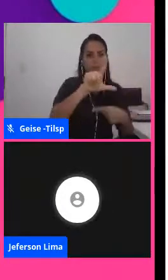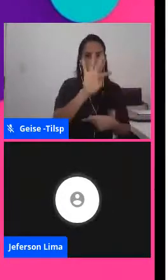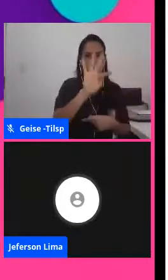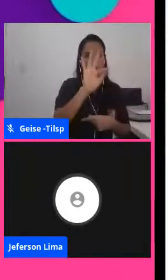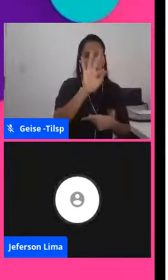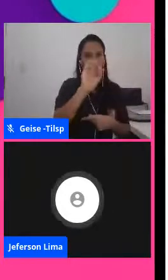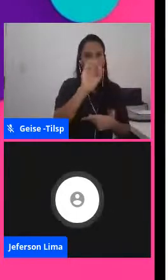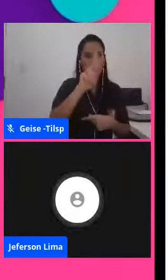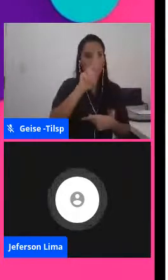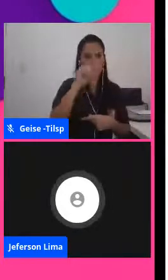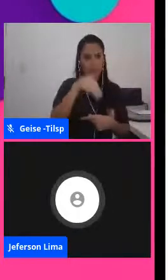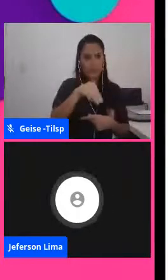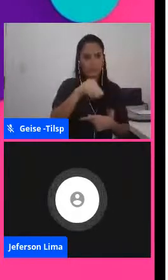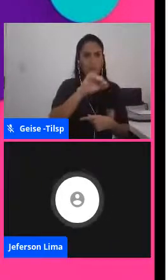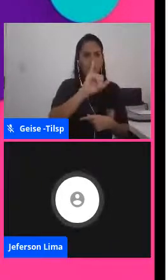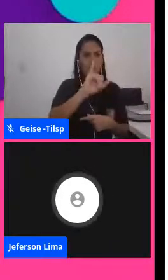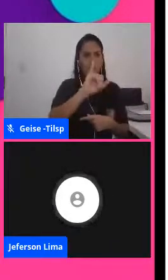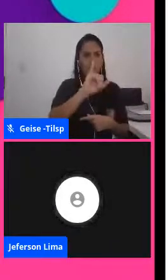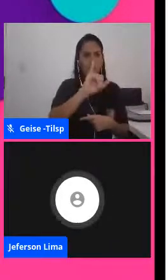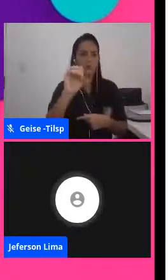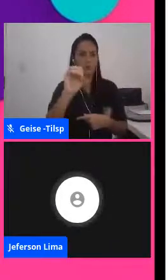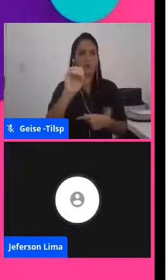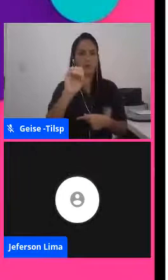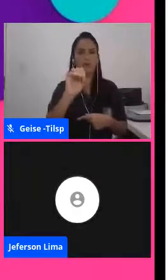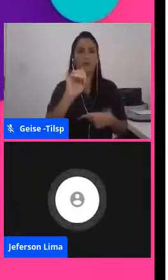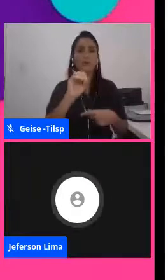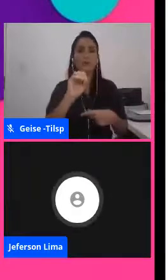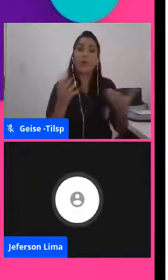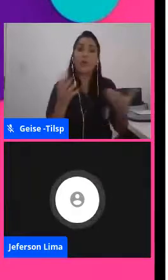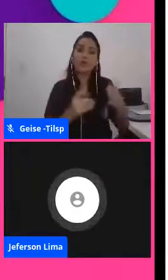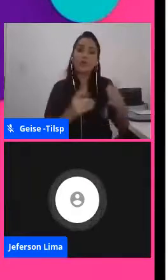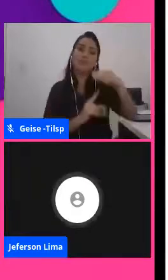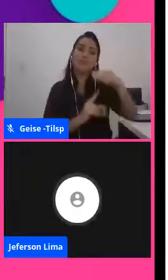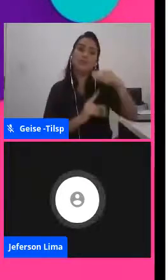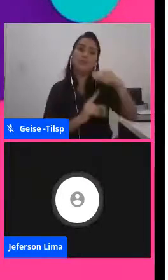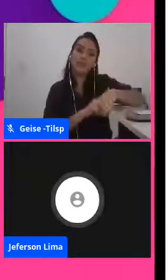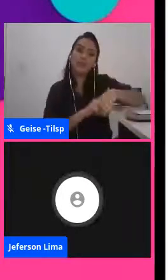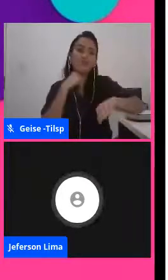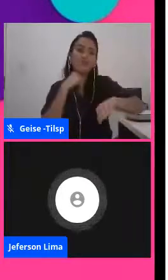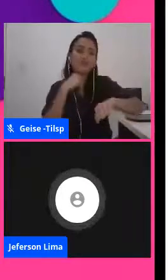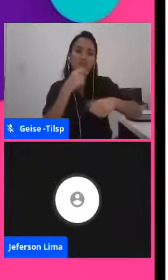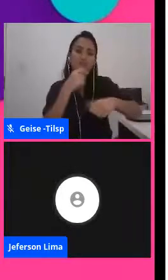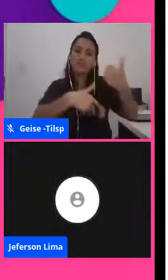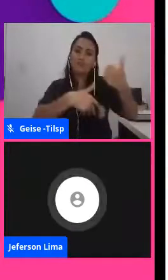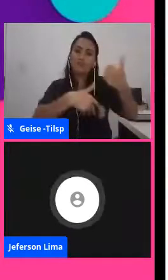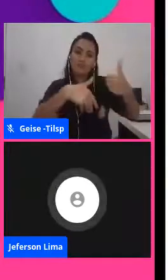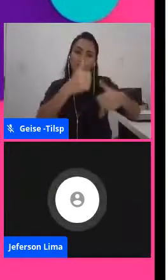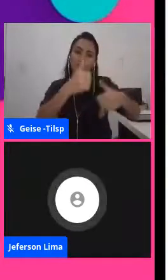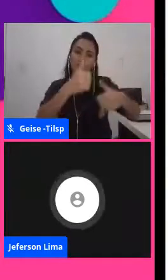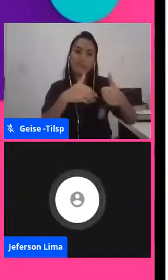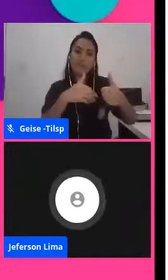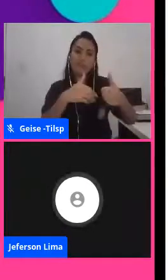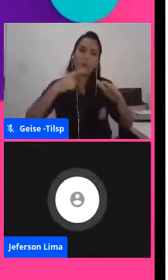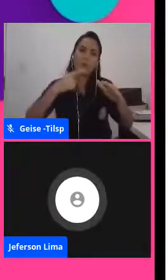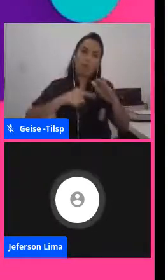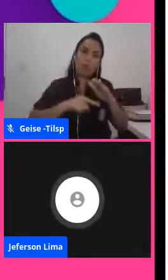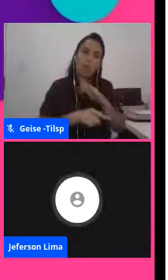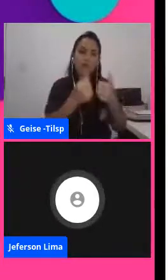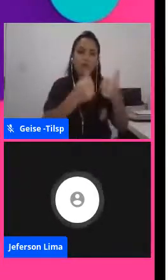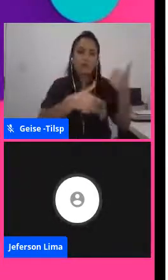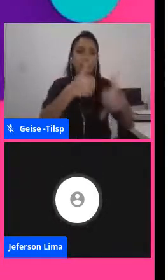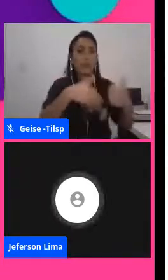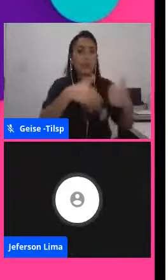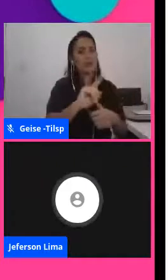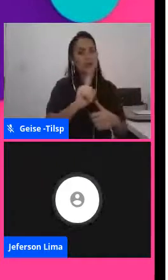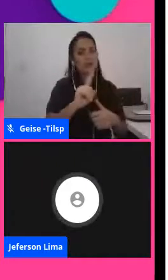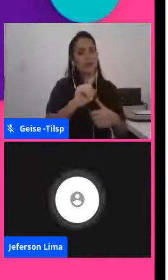né, provavelmente na Campus Party, com vários dias, daria para fazer esse tipo de coisa, mas para quem a gente não vai focar muito nesse ponto, o Platform.io, ele ganha do